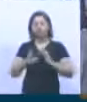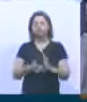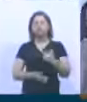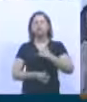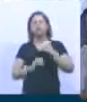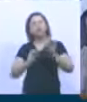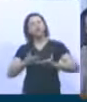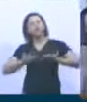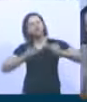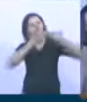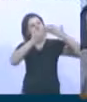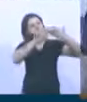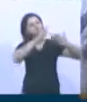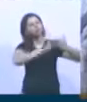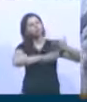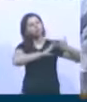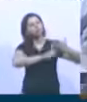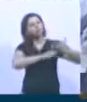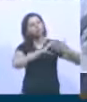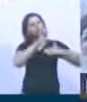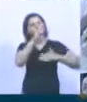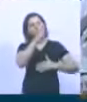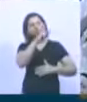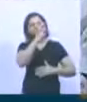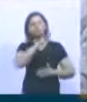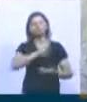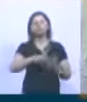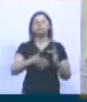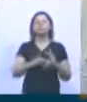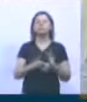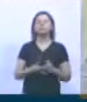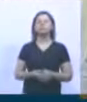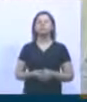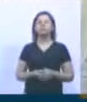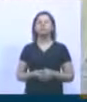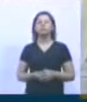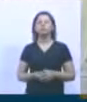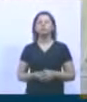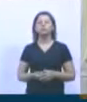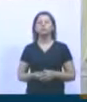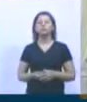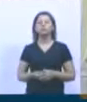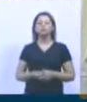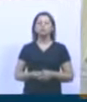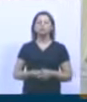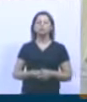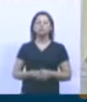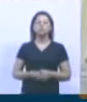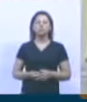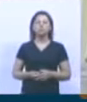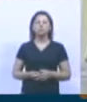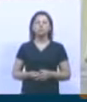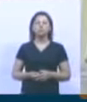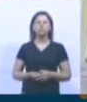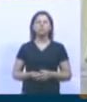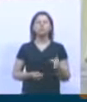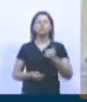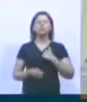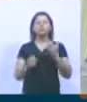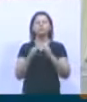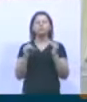agora coloco todos esses sentimentos no teu coração, Senhor. E eu